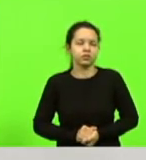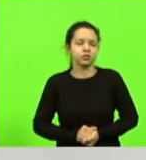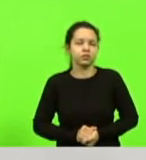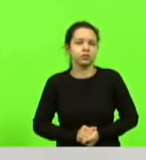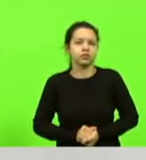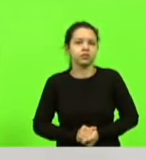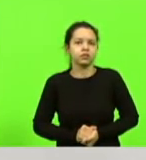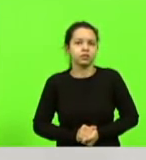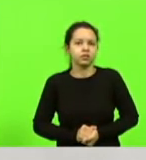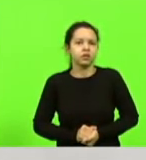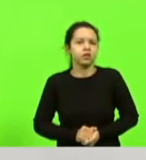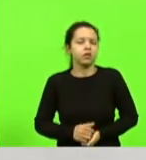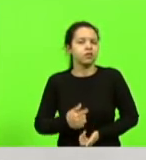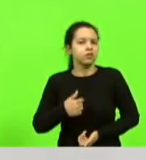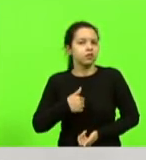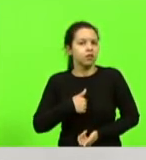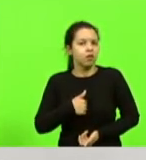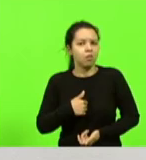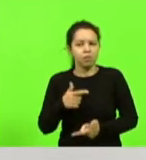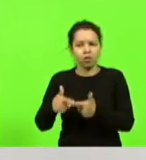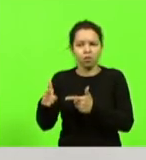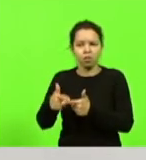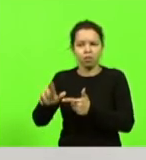Mal resolveu o problema de um, já está no outro.